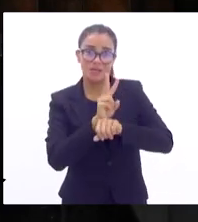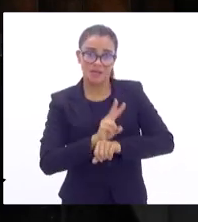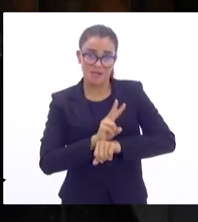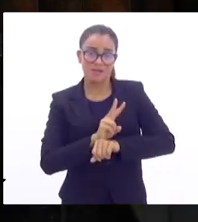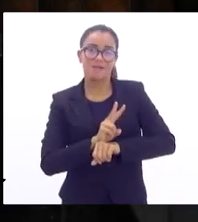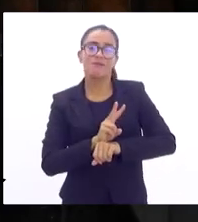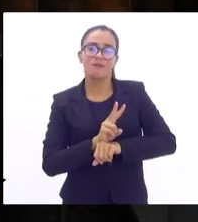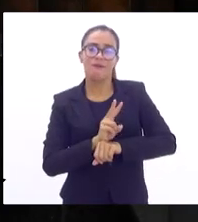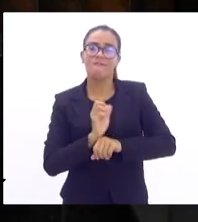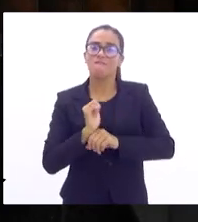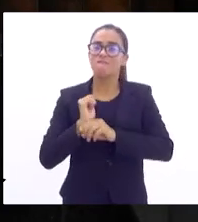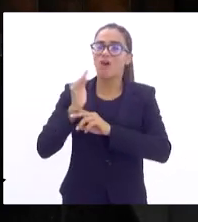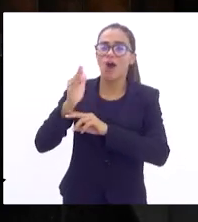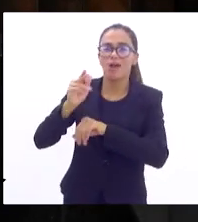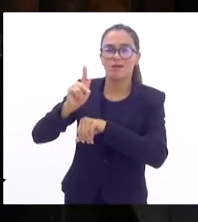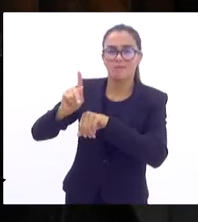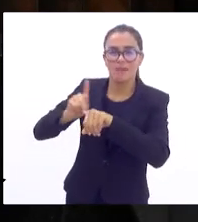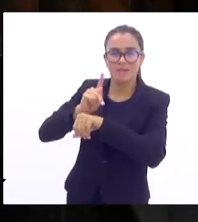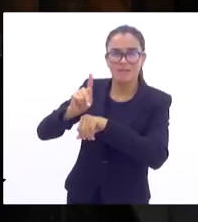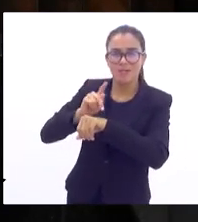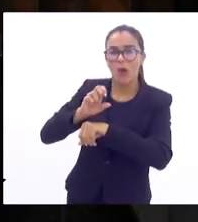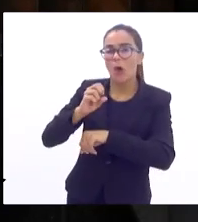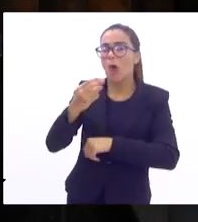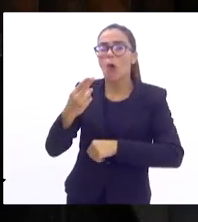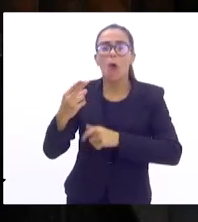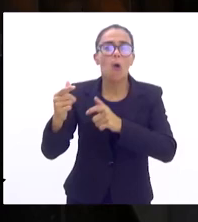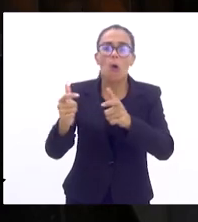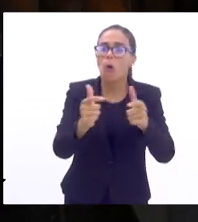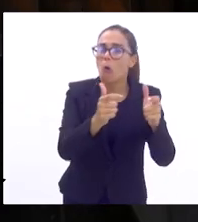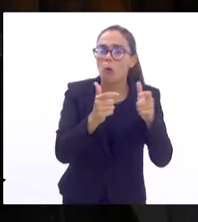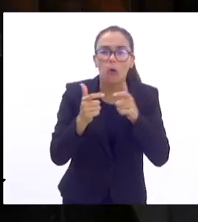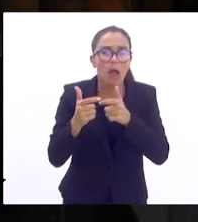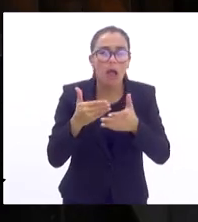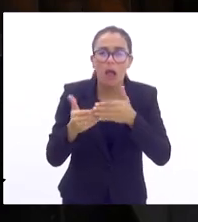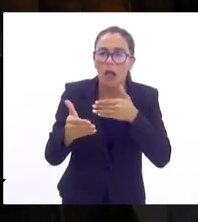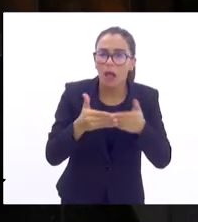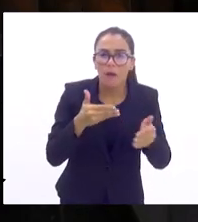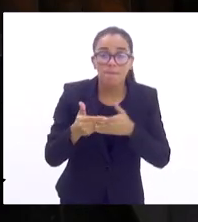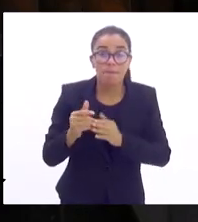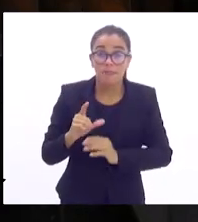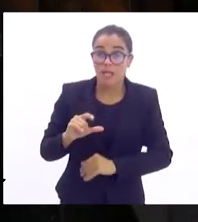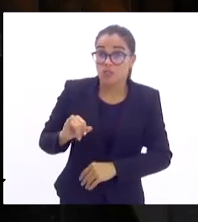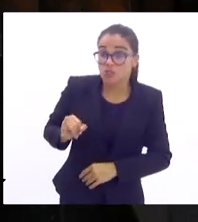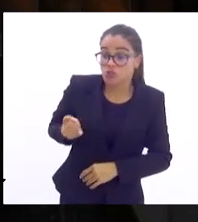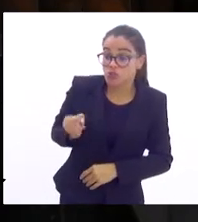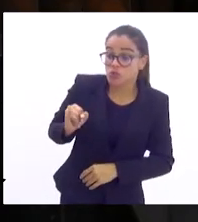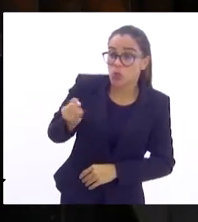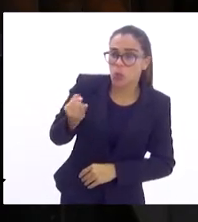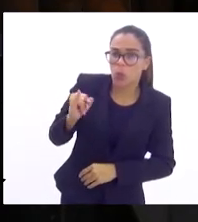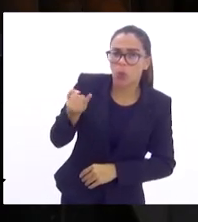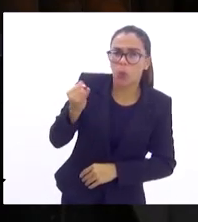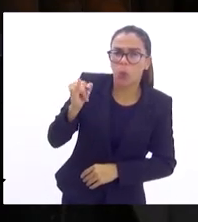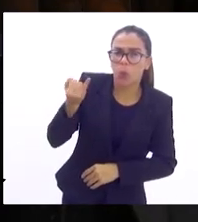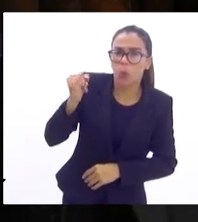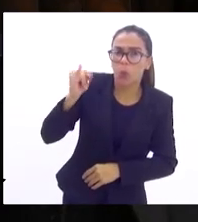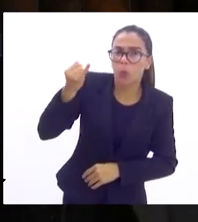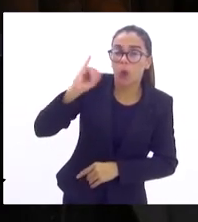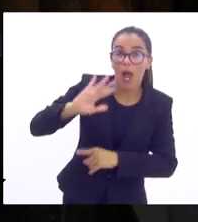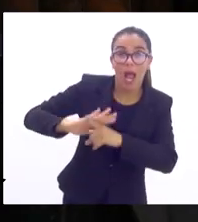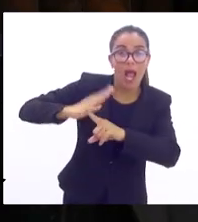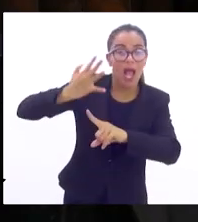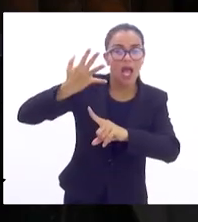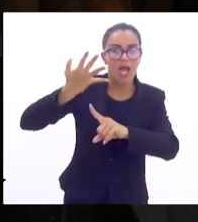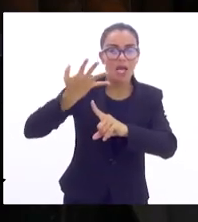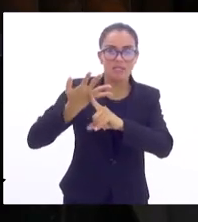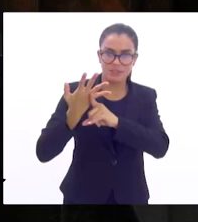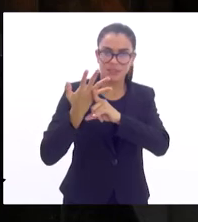no exterior ou em qualquer outro lugar com juros acima do crescimento do